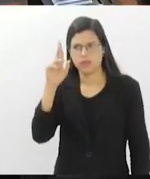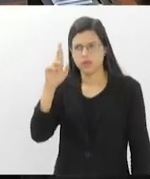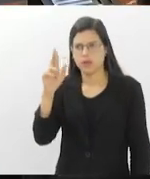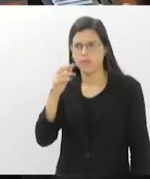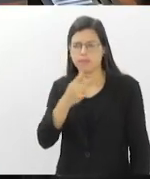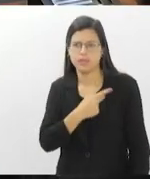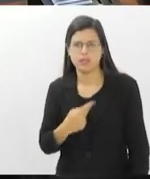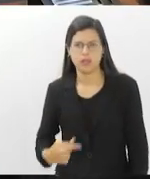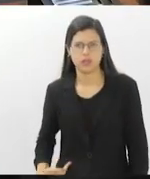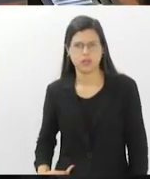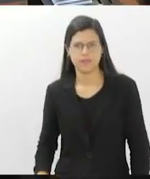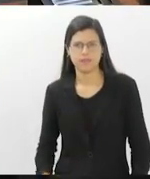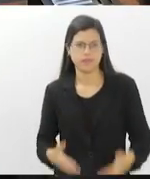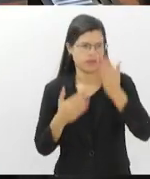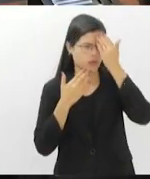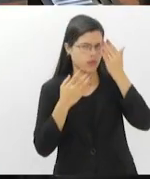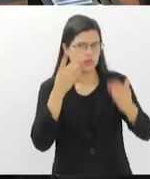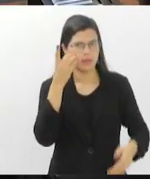Obrigada, deputado.